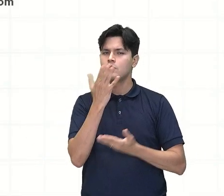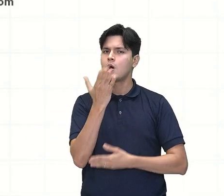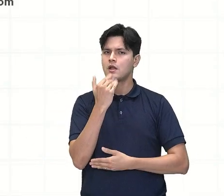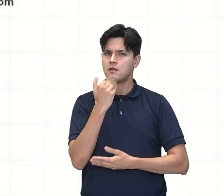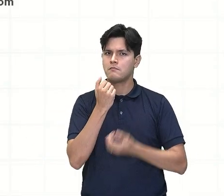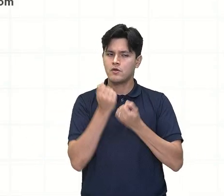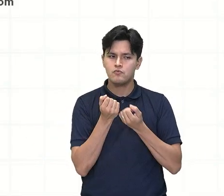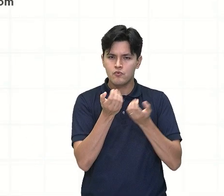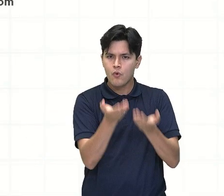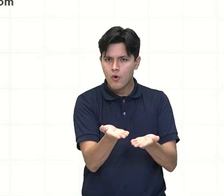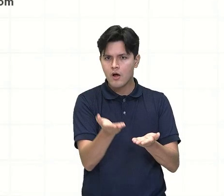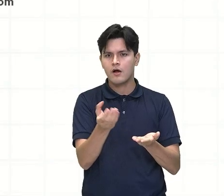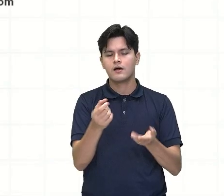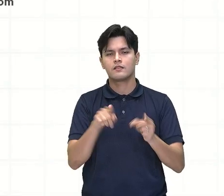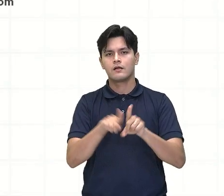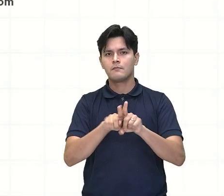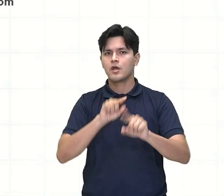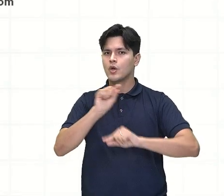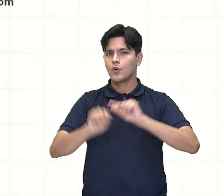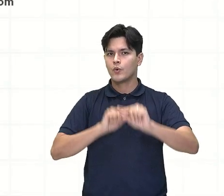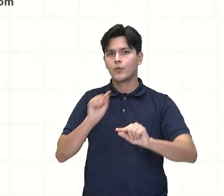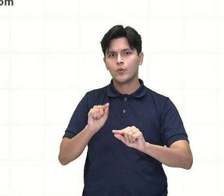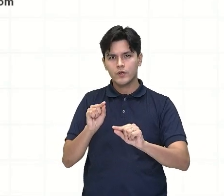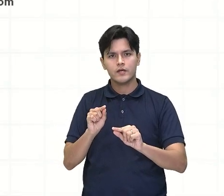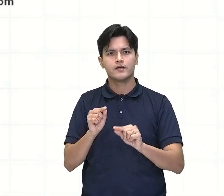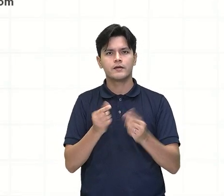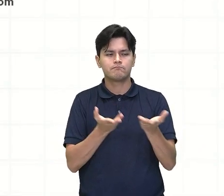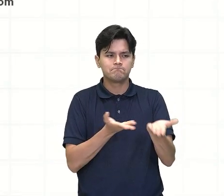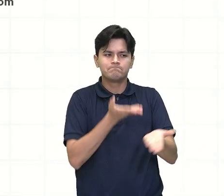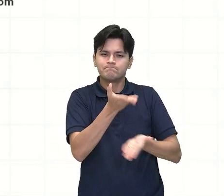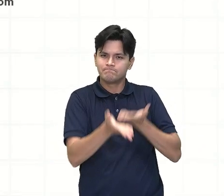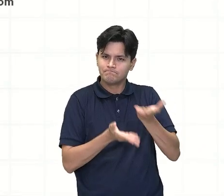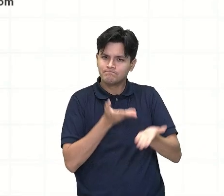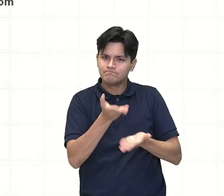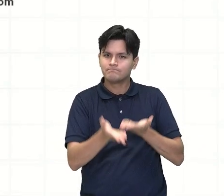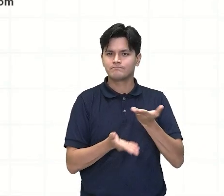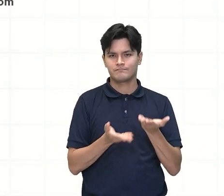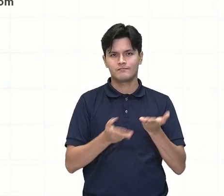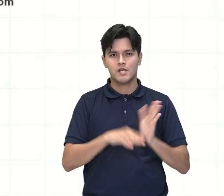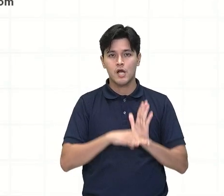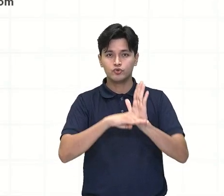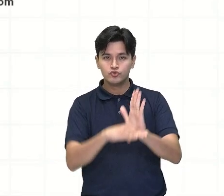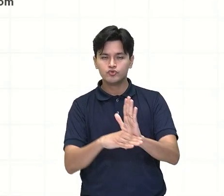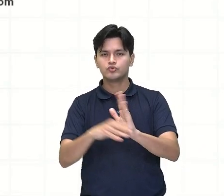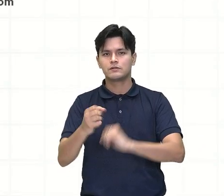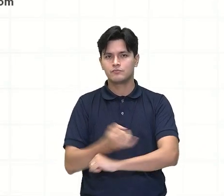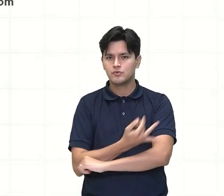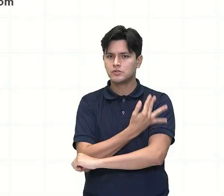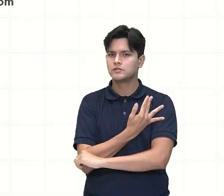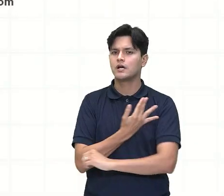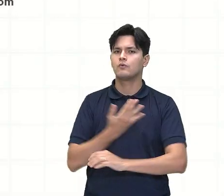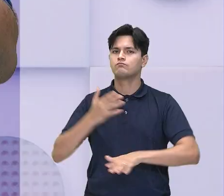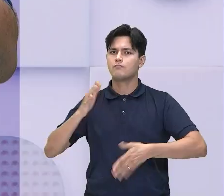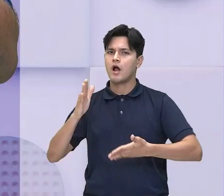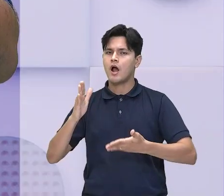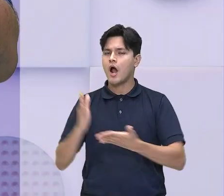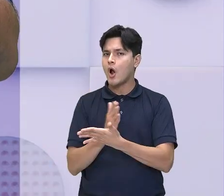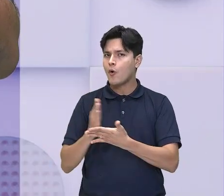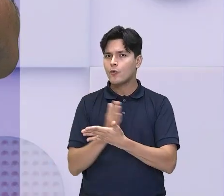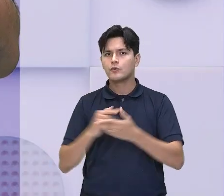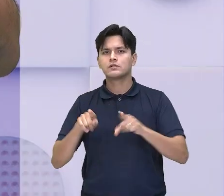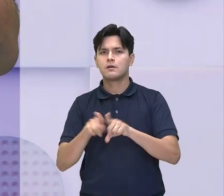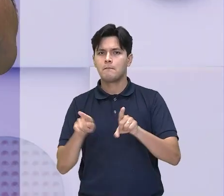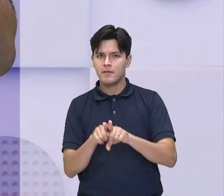até dinheiro para ajudar pessoas em situação de vulnerabilidade, tá bom? Então, olha só que interessante que nós